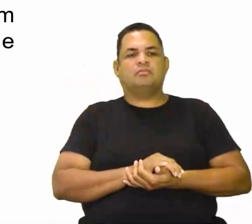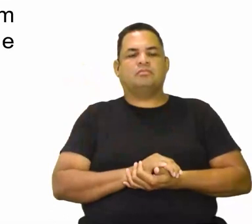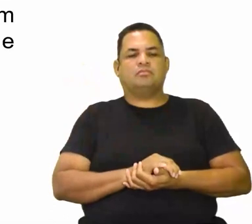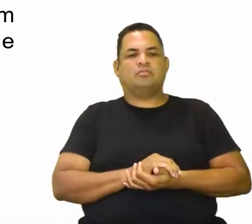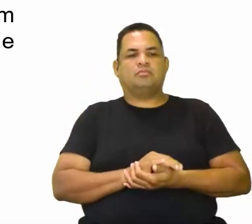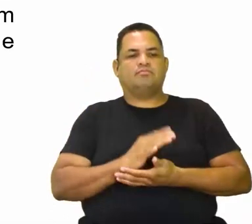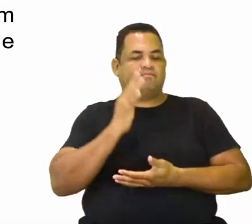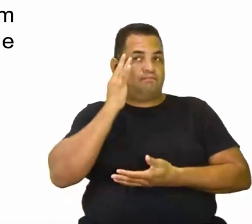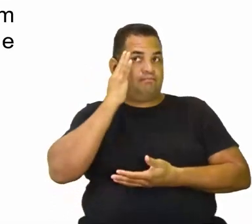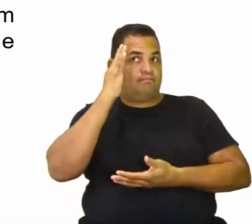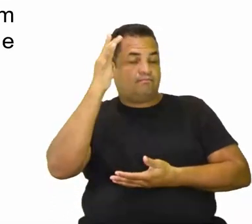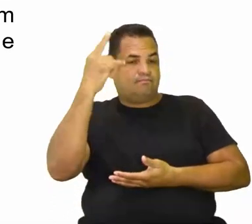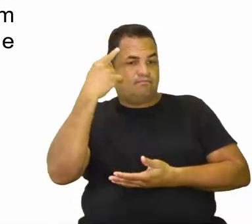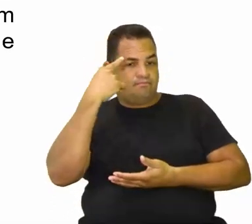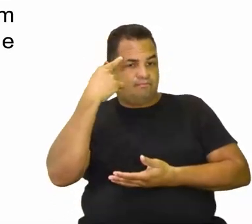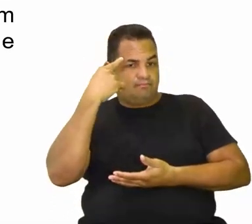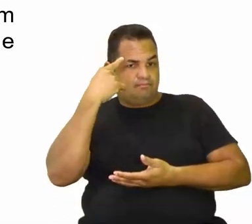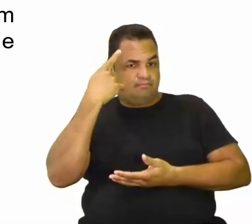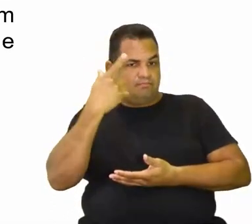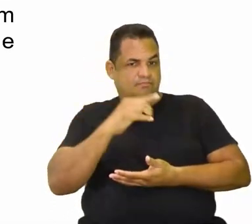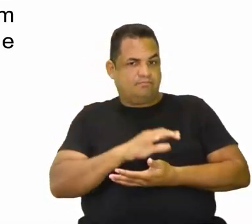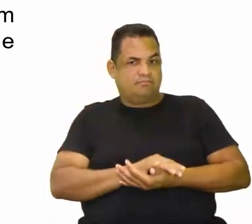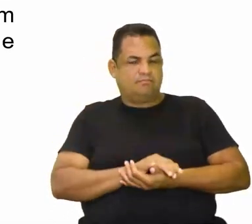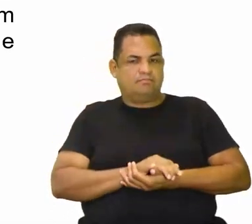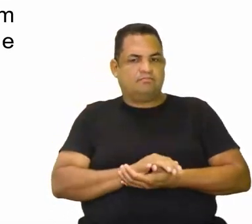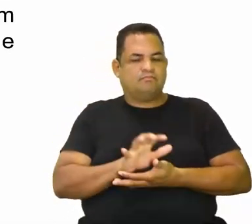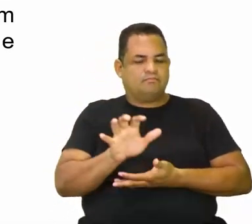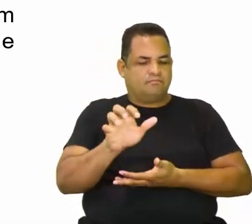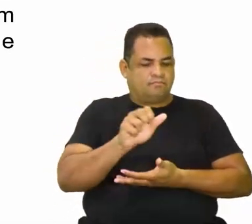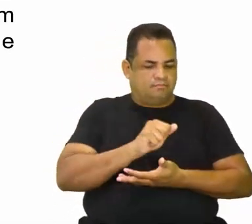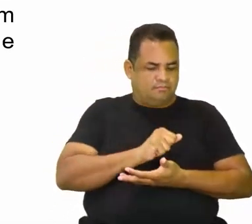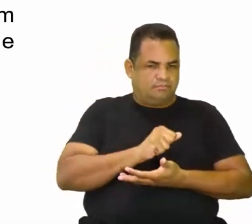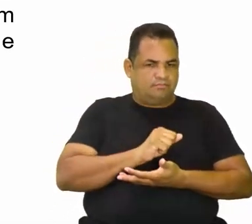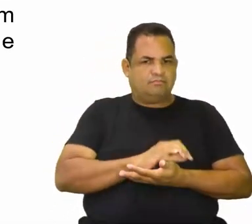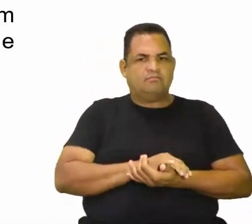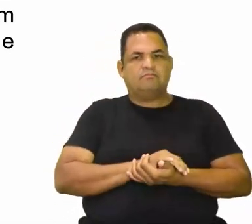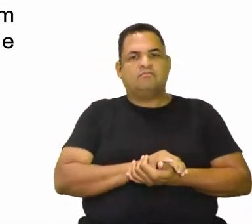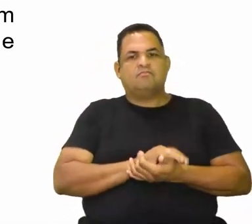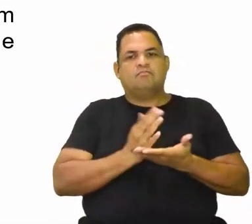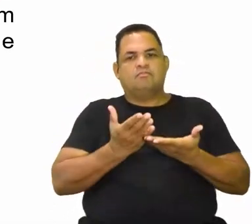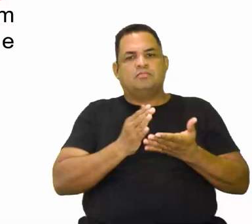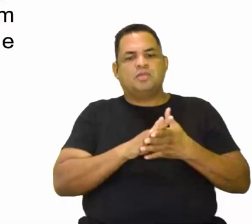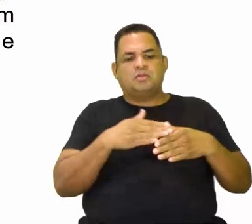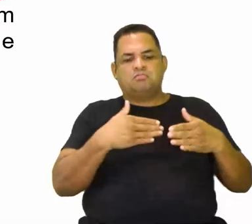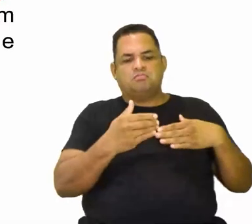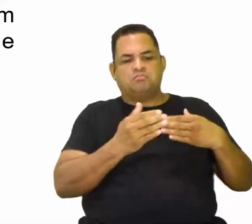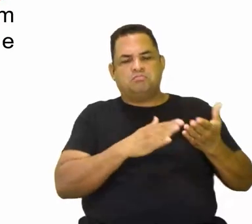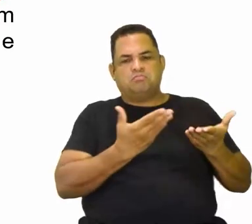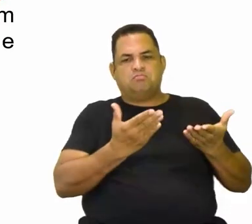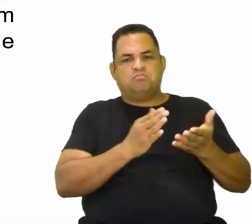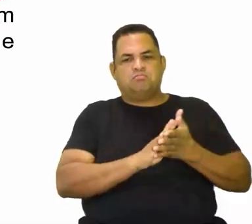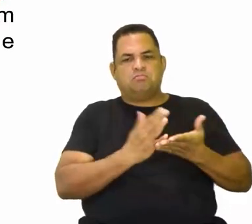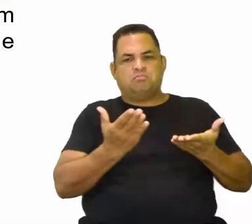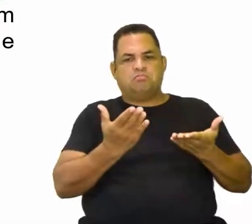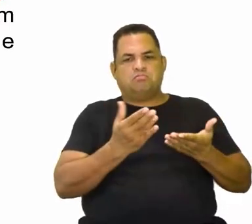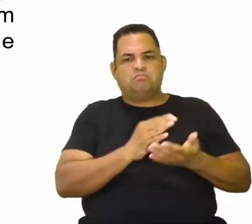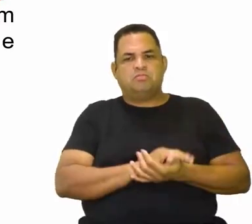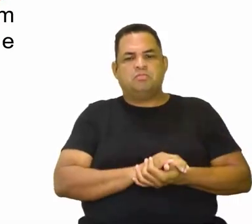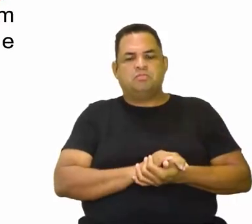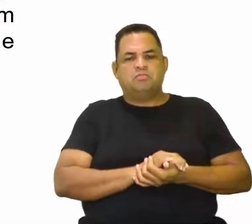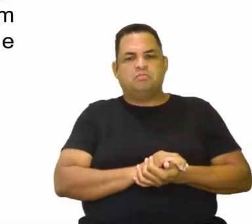que eles imaginaram que se pegássemos um copo qualquer, um corpo